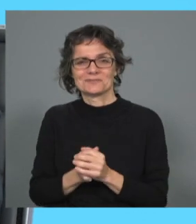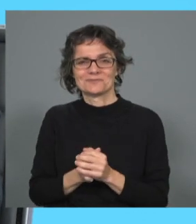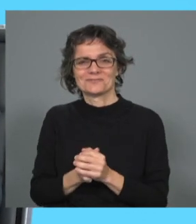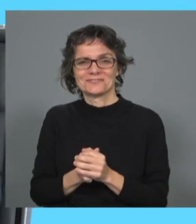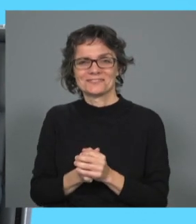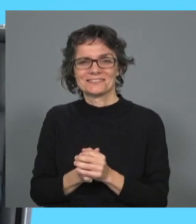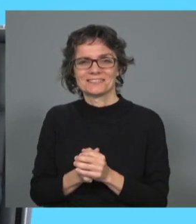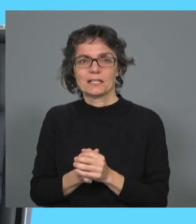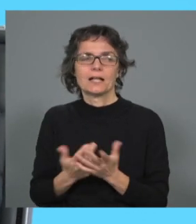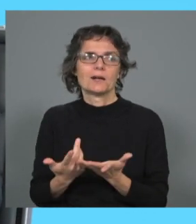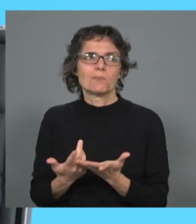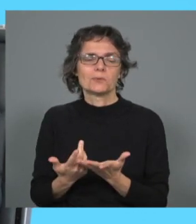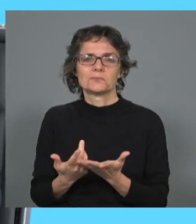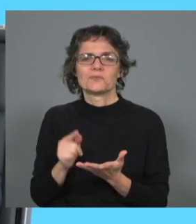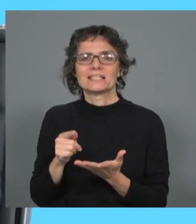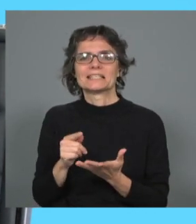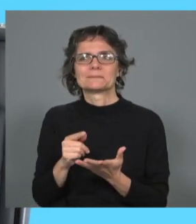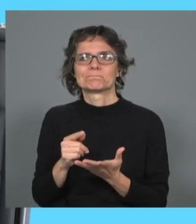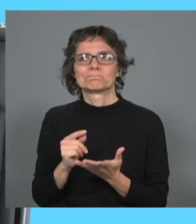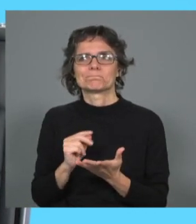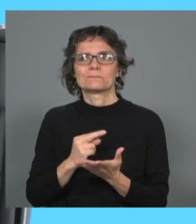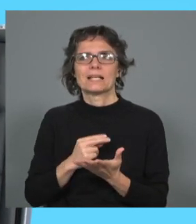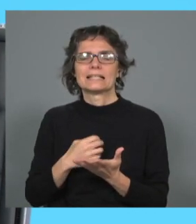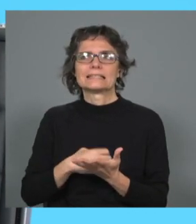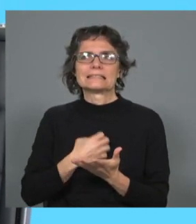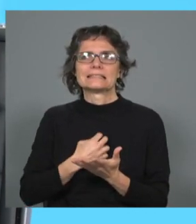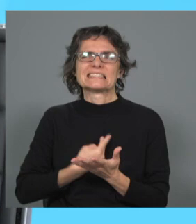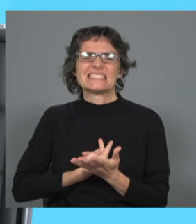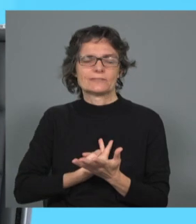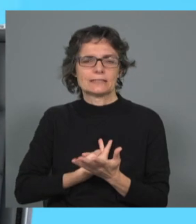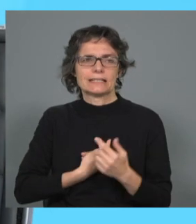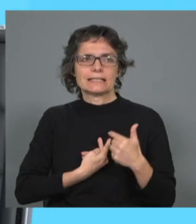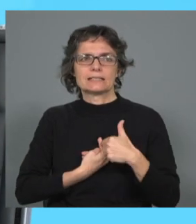A conversão é um caminho, não é? Eu não estou convertido, eu estou em conversão.